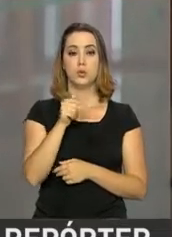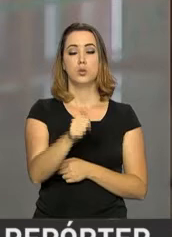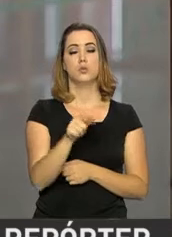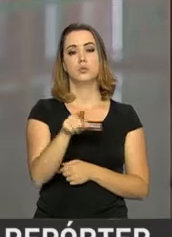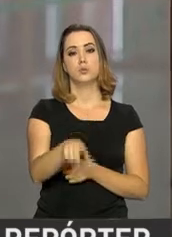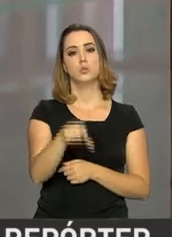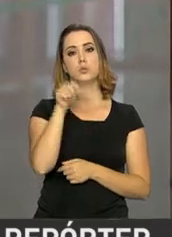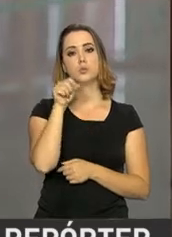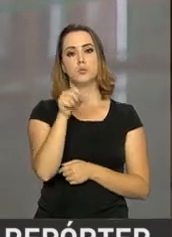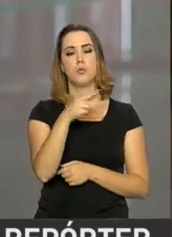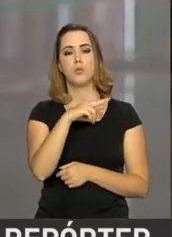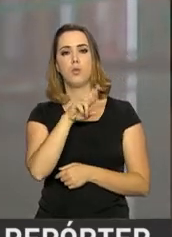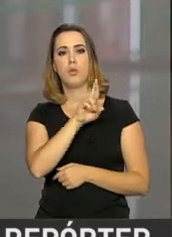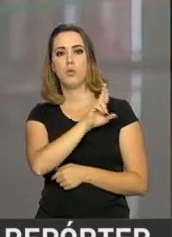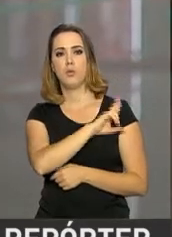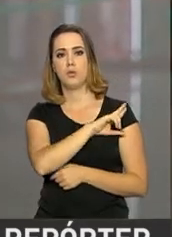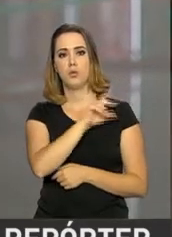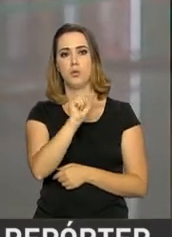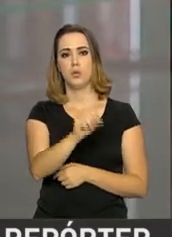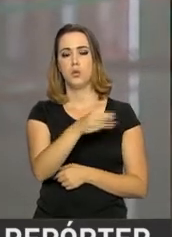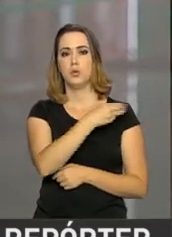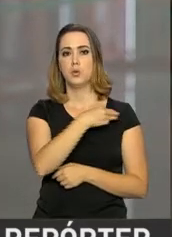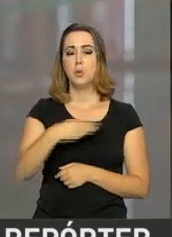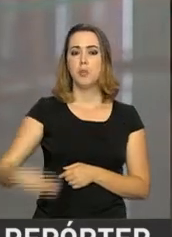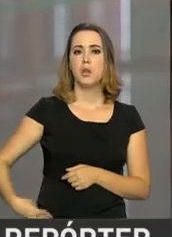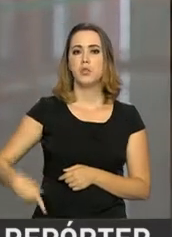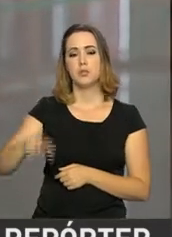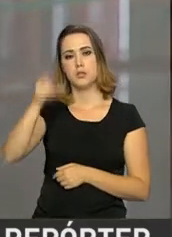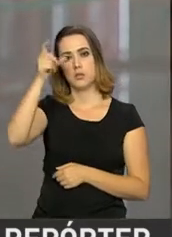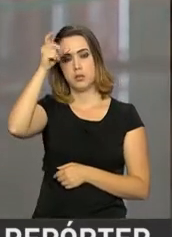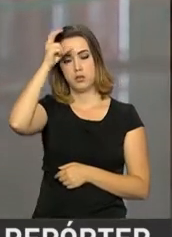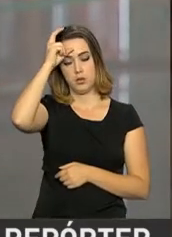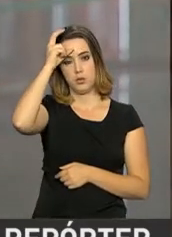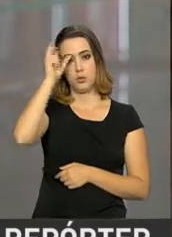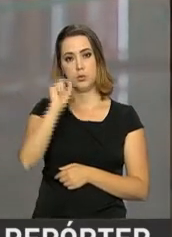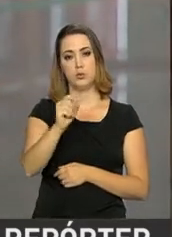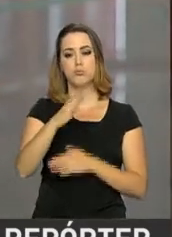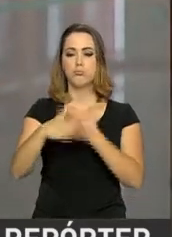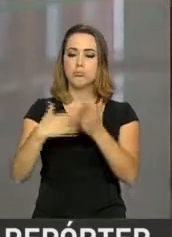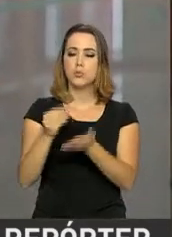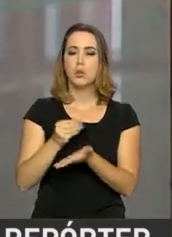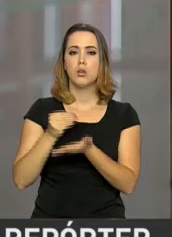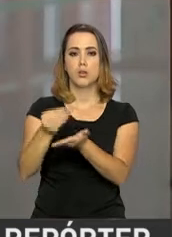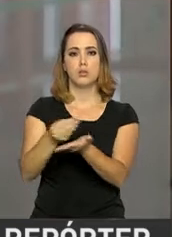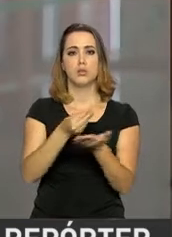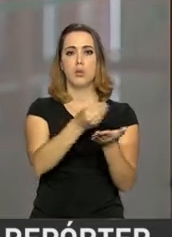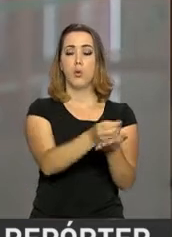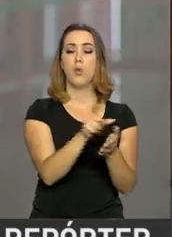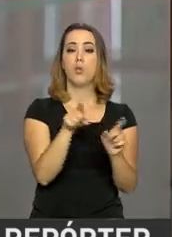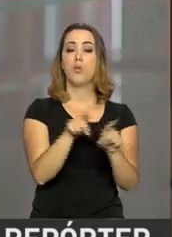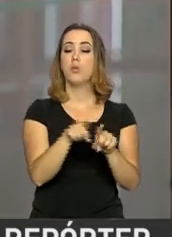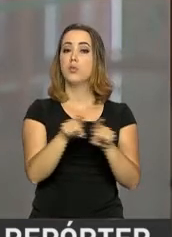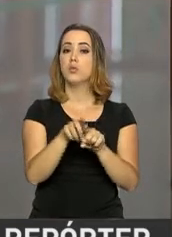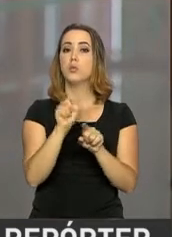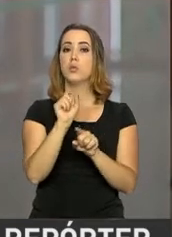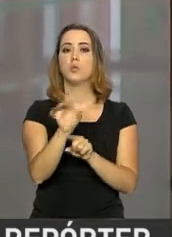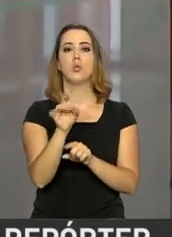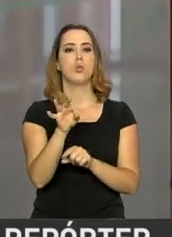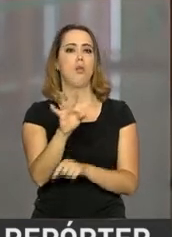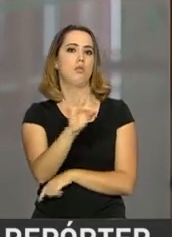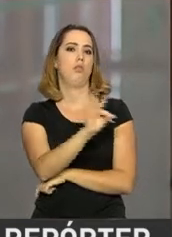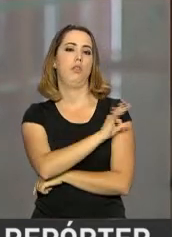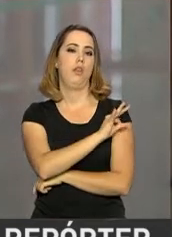sob a responsabilidade do ministro da cultura serão encaminhadas e tratadas estritamente por critérios